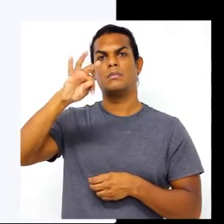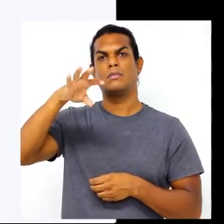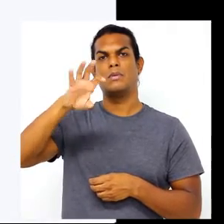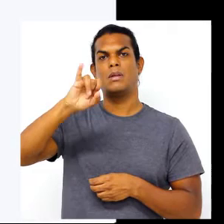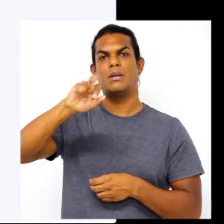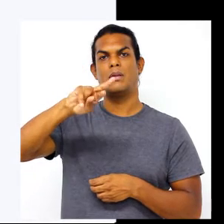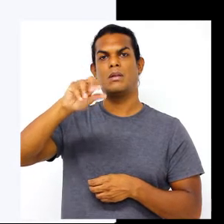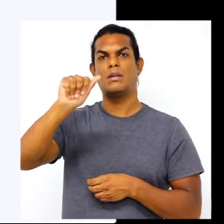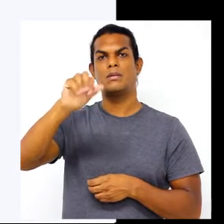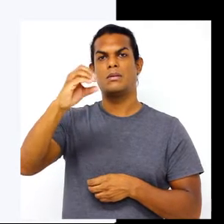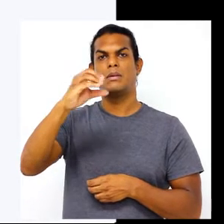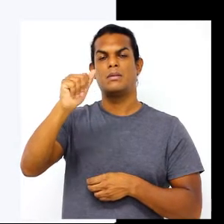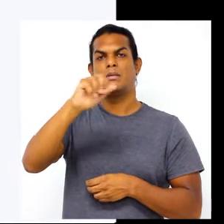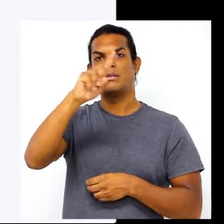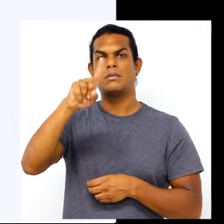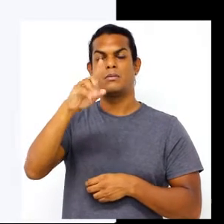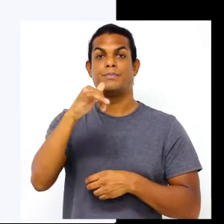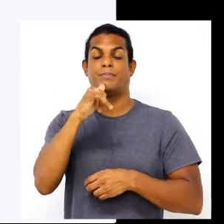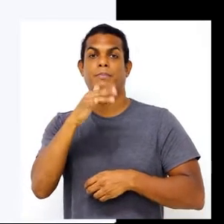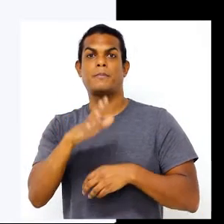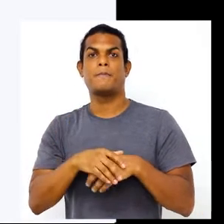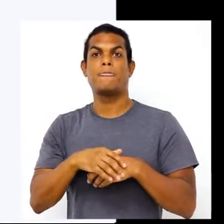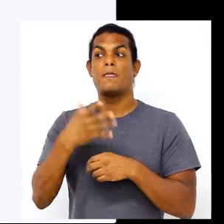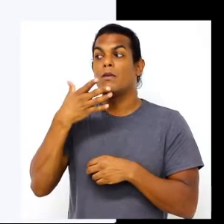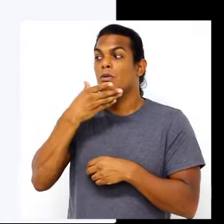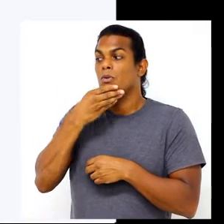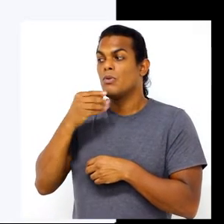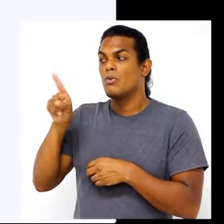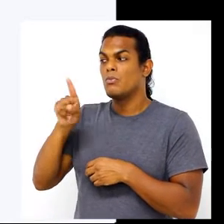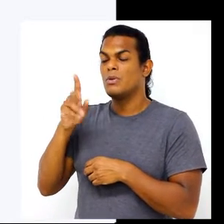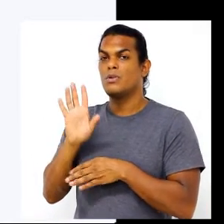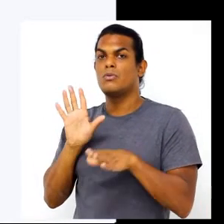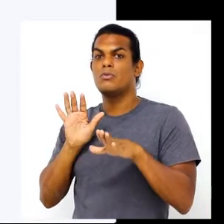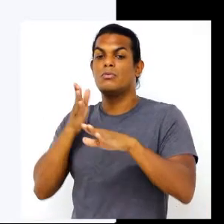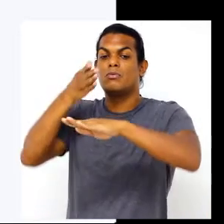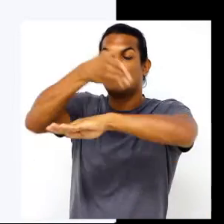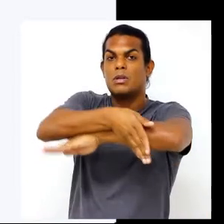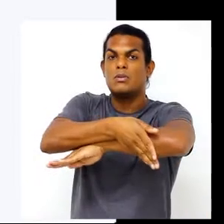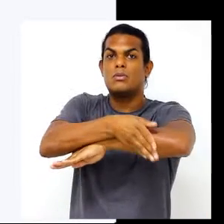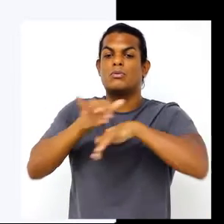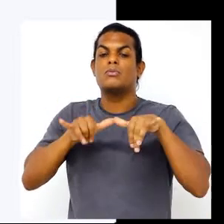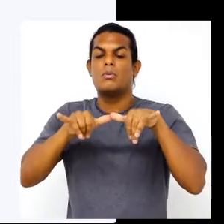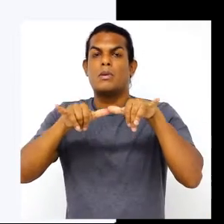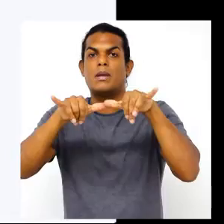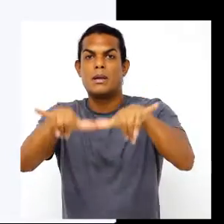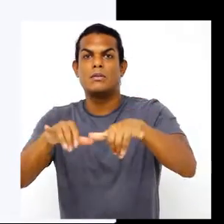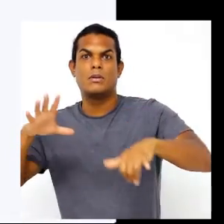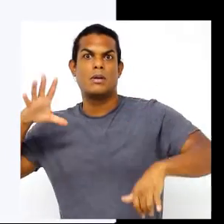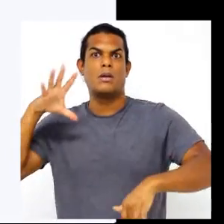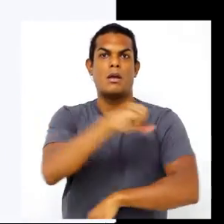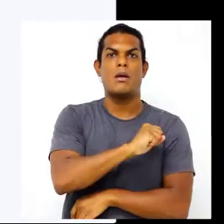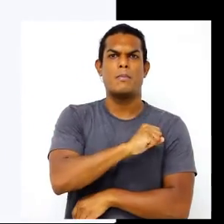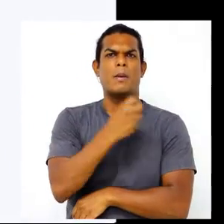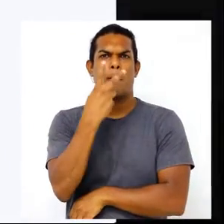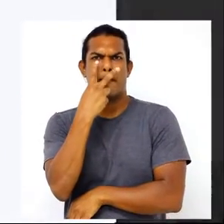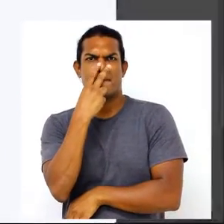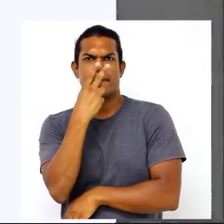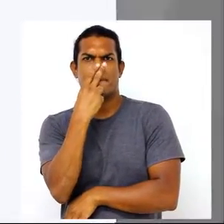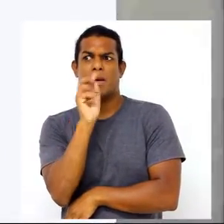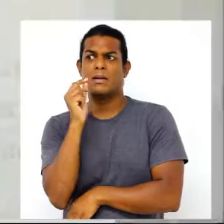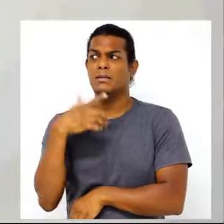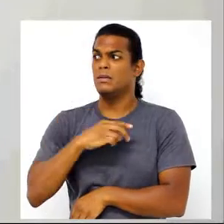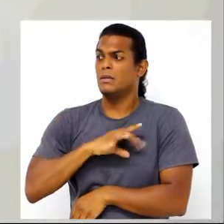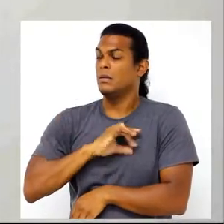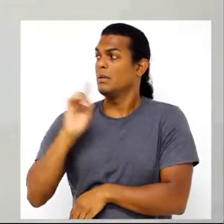um menino entrou depressa no supermercado, o garoto parecia estar fugindo de alguém.